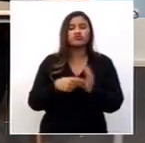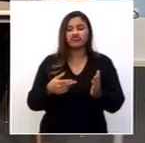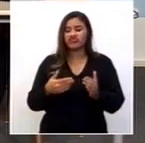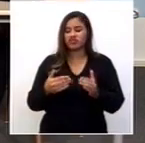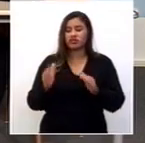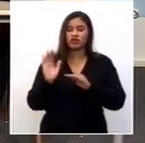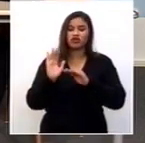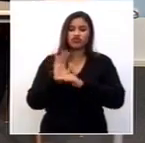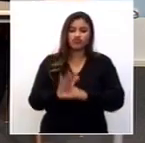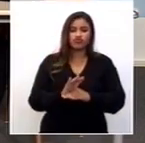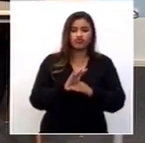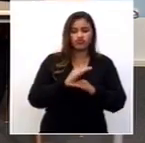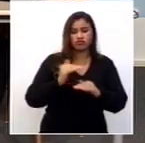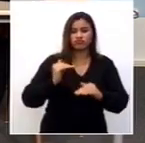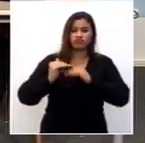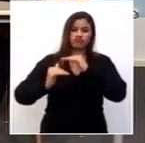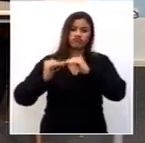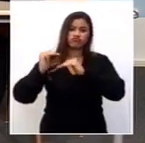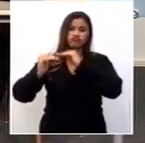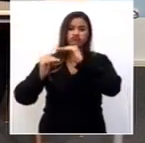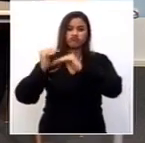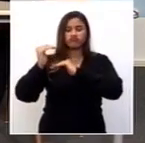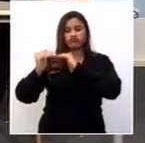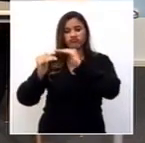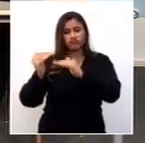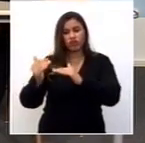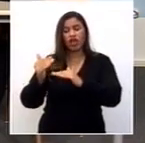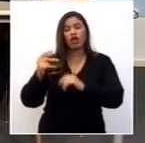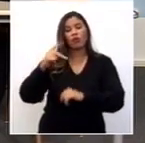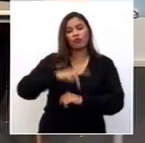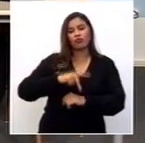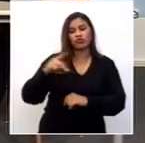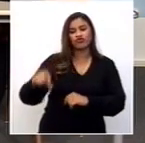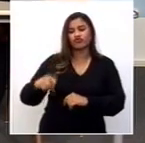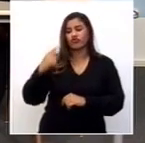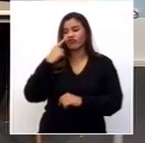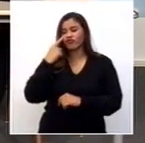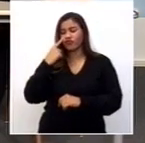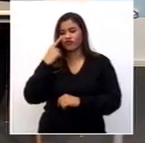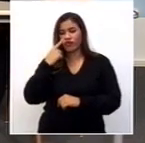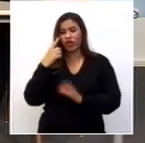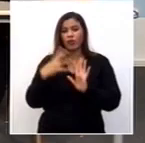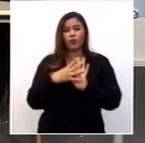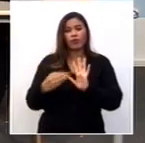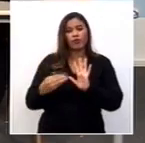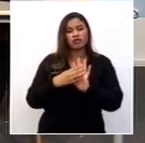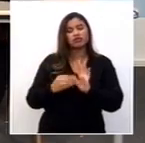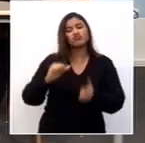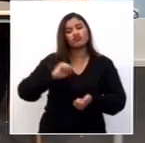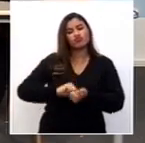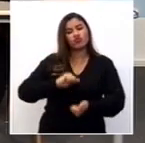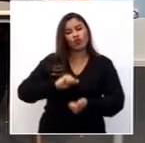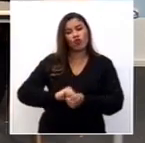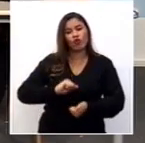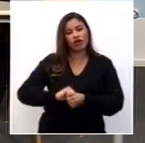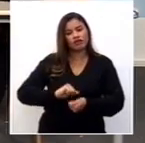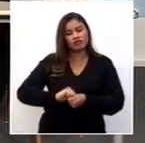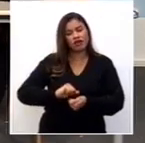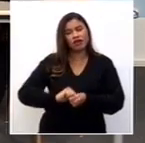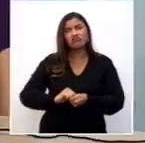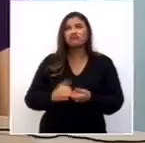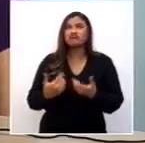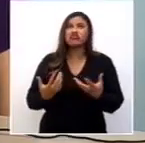realidade e a partir desse recorte é que o professor vai qualificar através de um padrão de qualidade e de